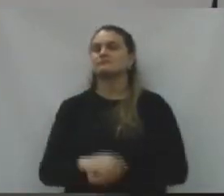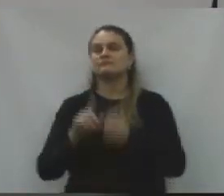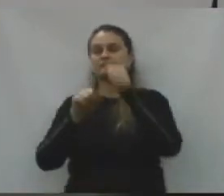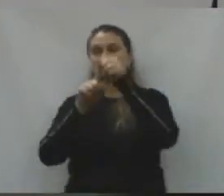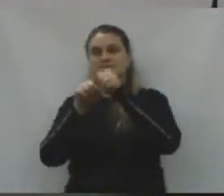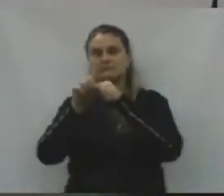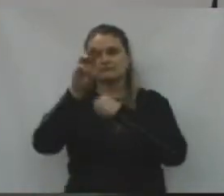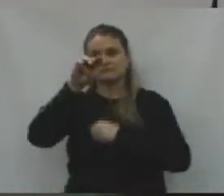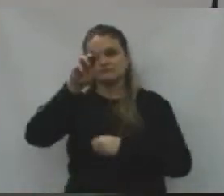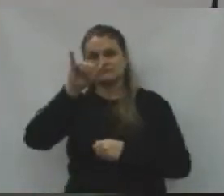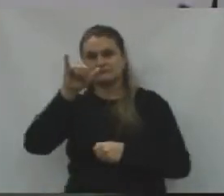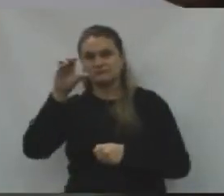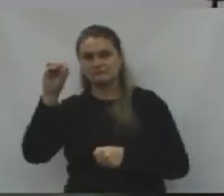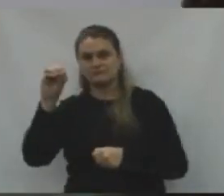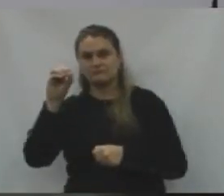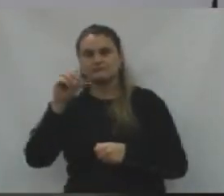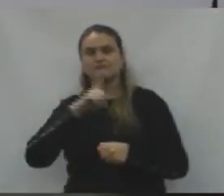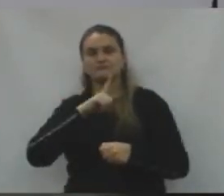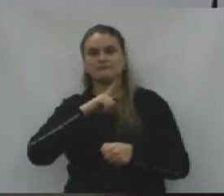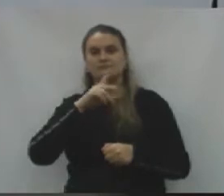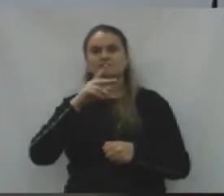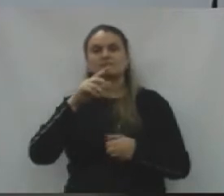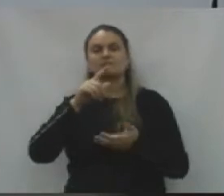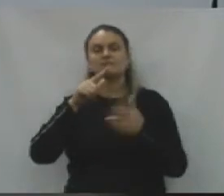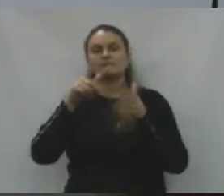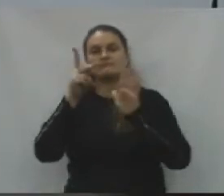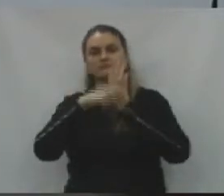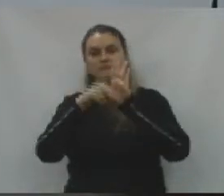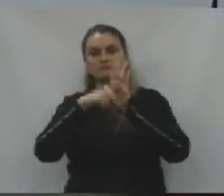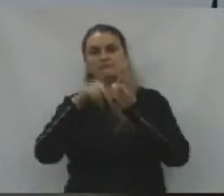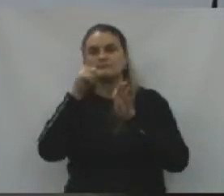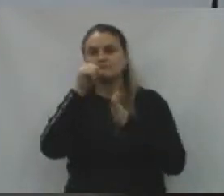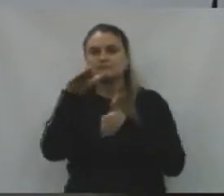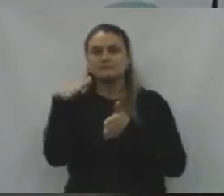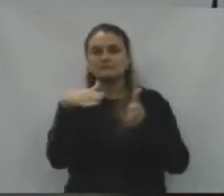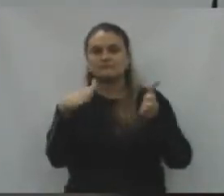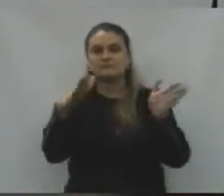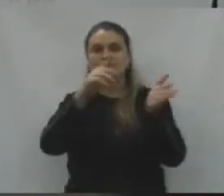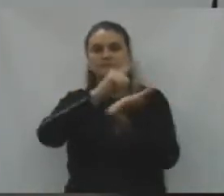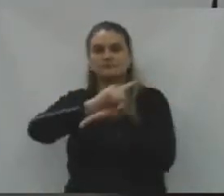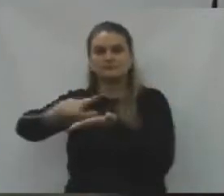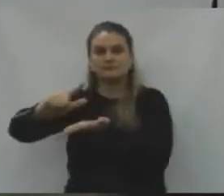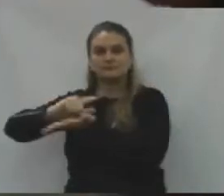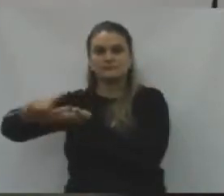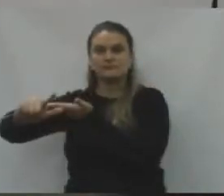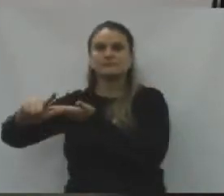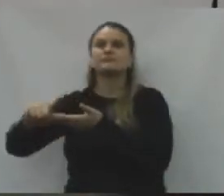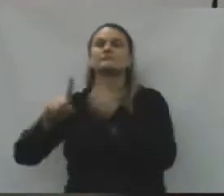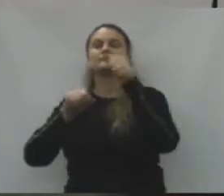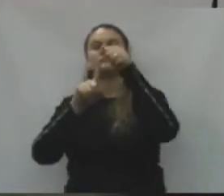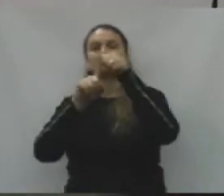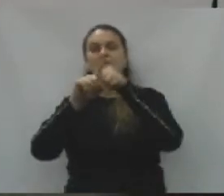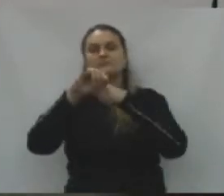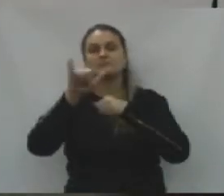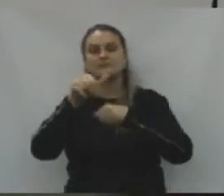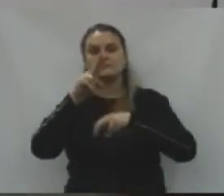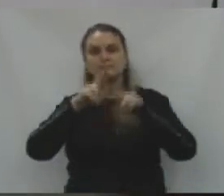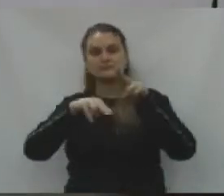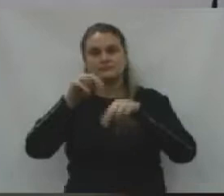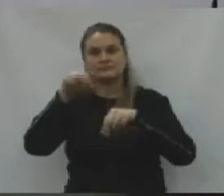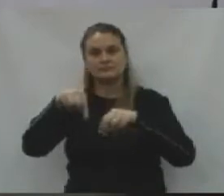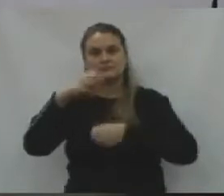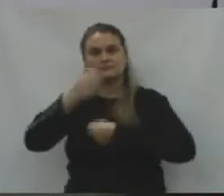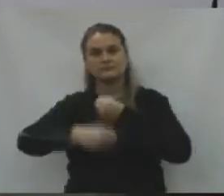Em maio, o destaque se dá ao Rio Limpo, que depois ainda falarei um pouco mais. O mês de junho desse